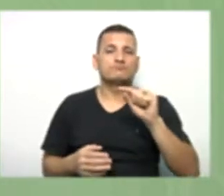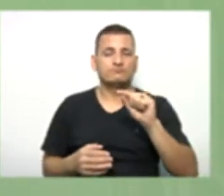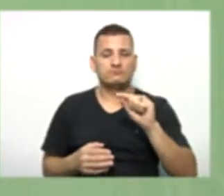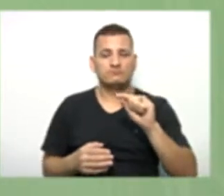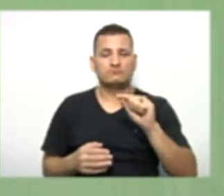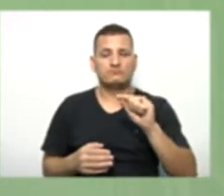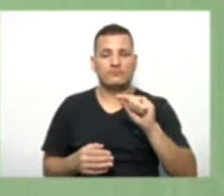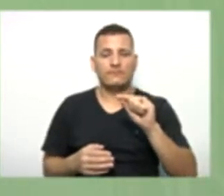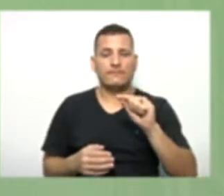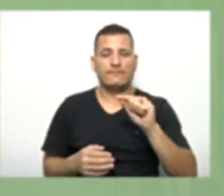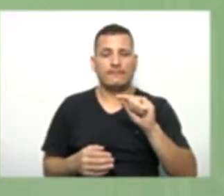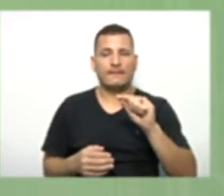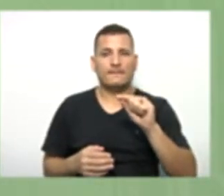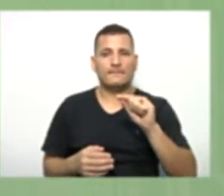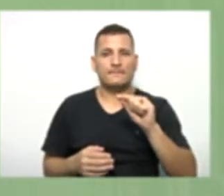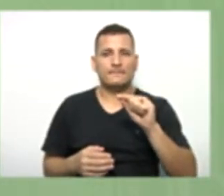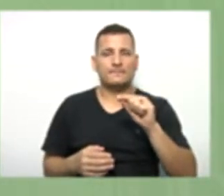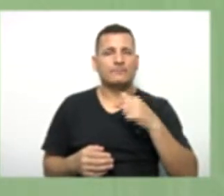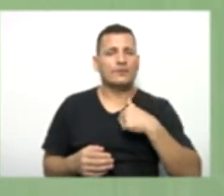consiga